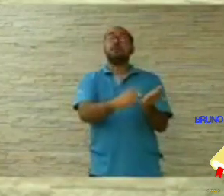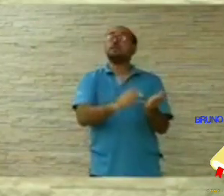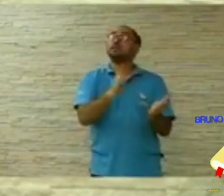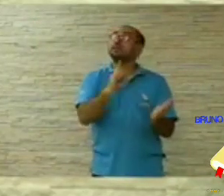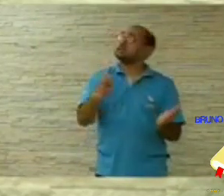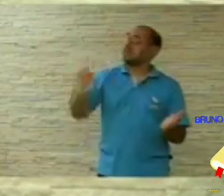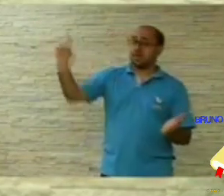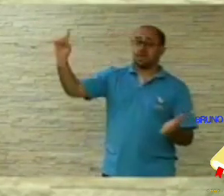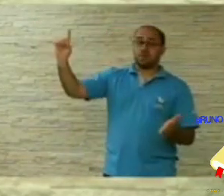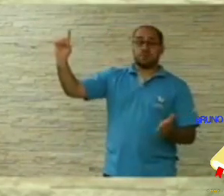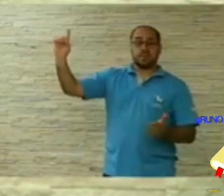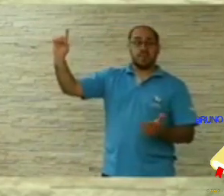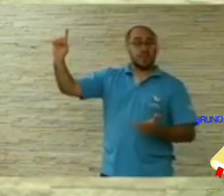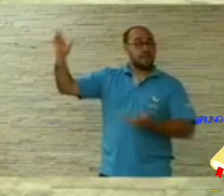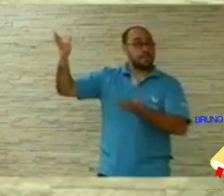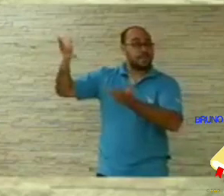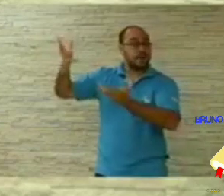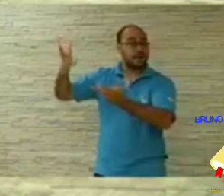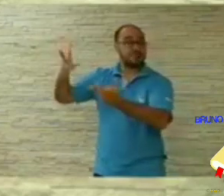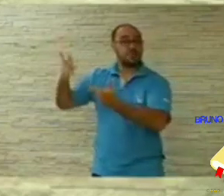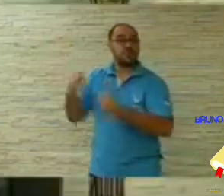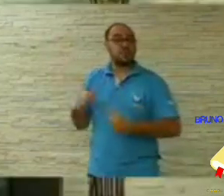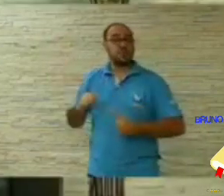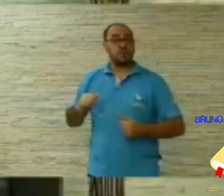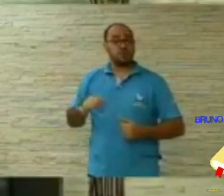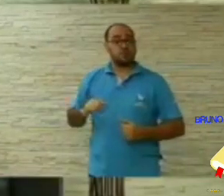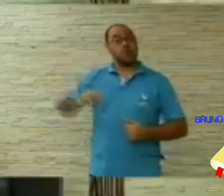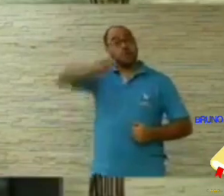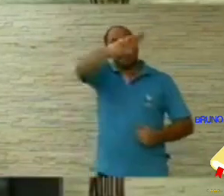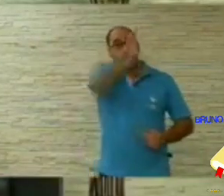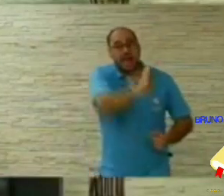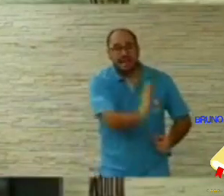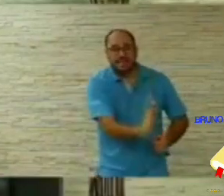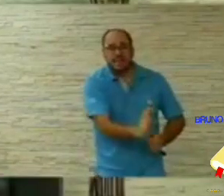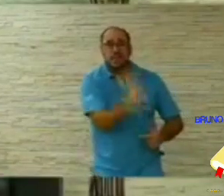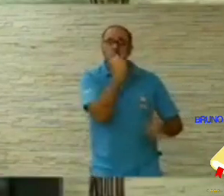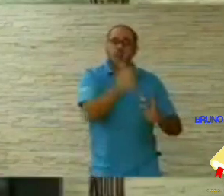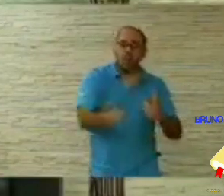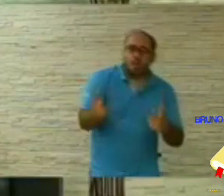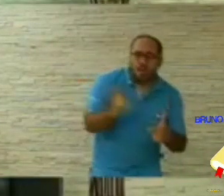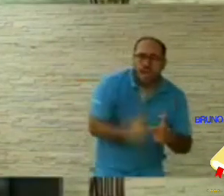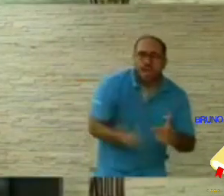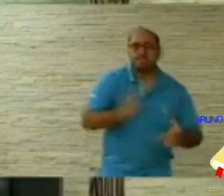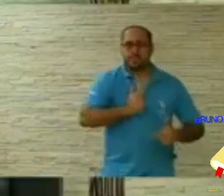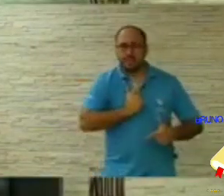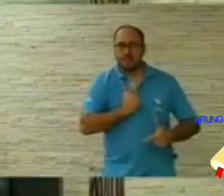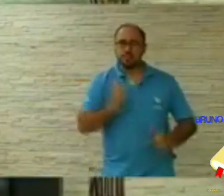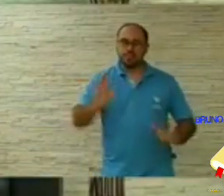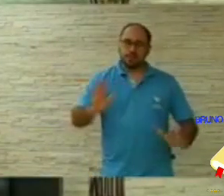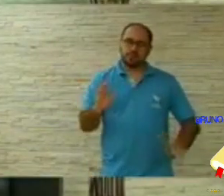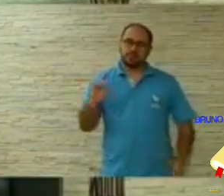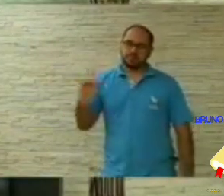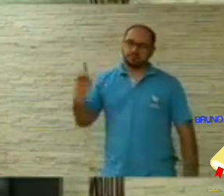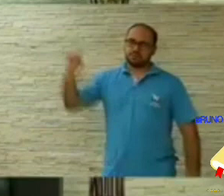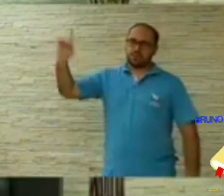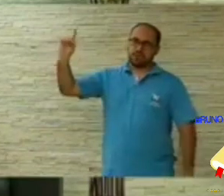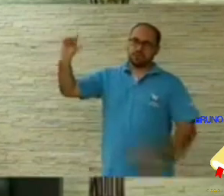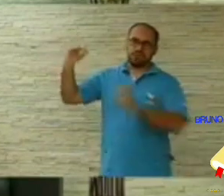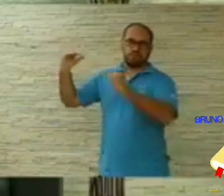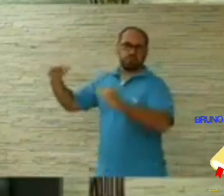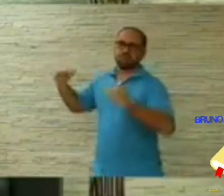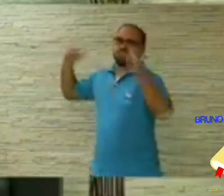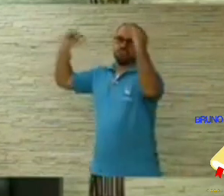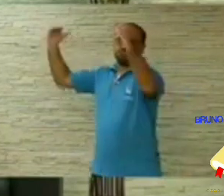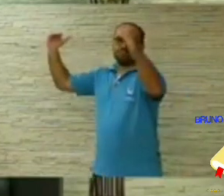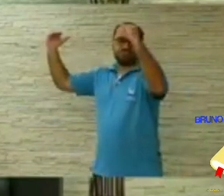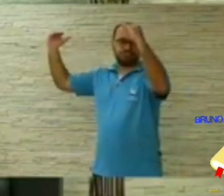qualquer dificuldade que o Brasil possa estar enfrentando. O nosso Deus é grandioso. Você adora um Deus vivo, um